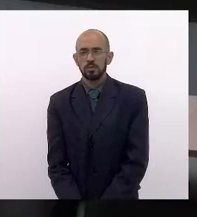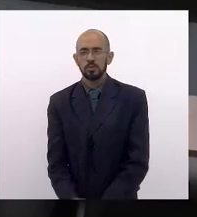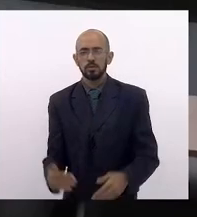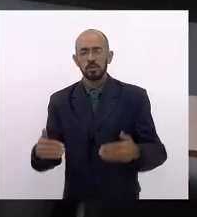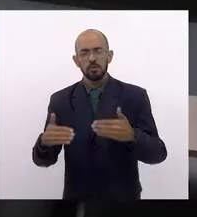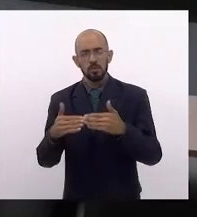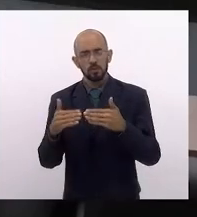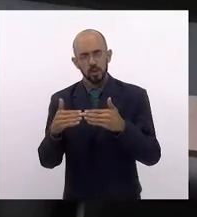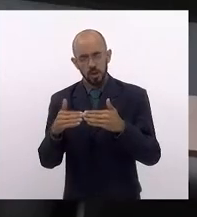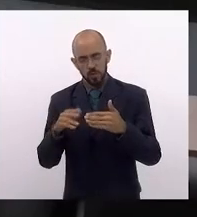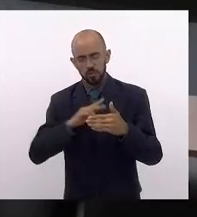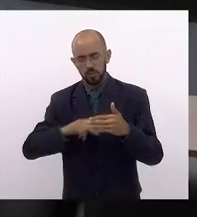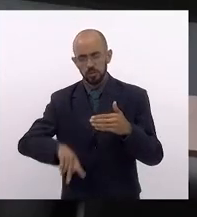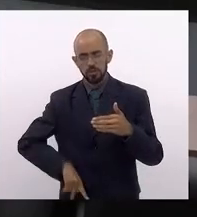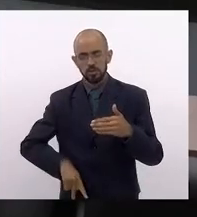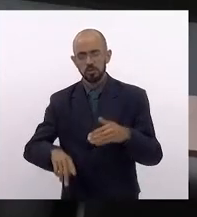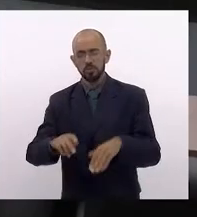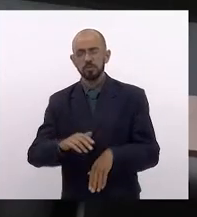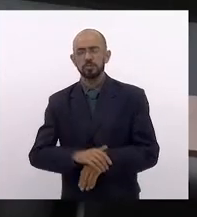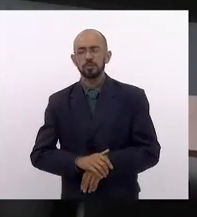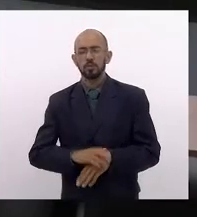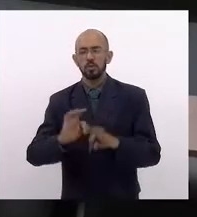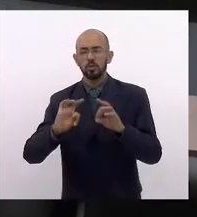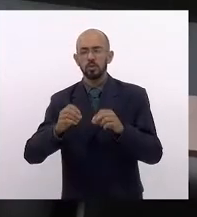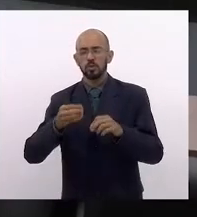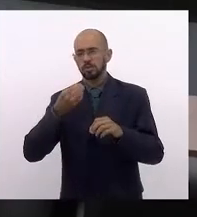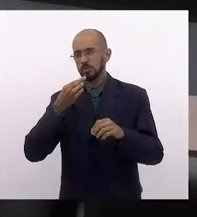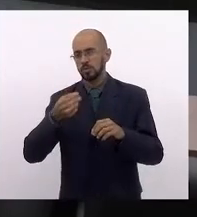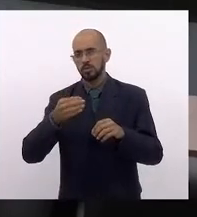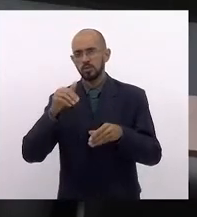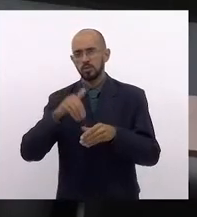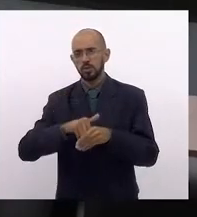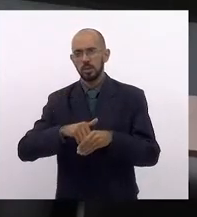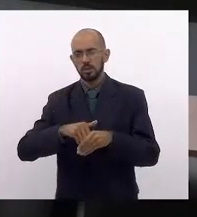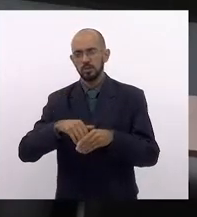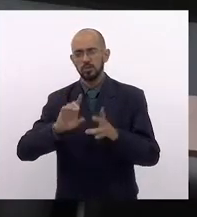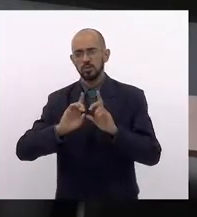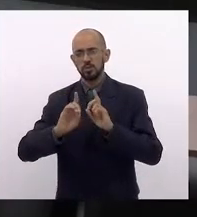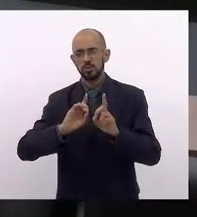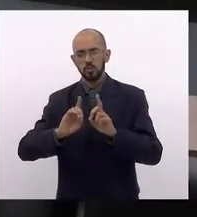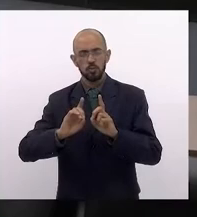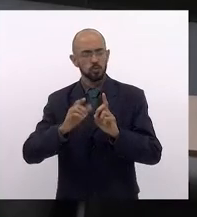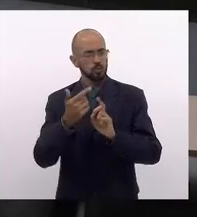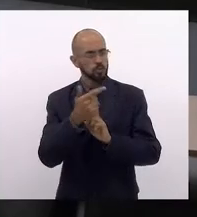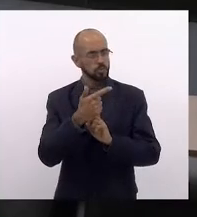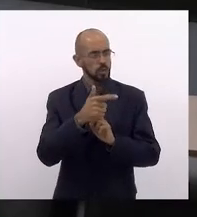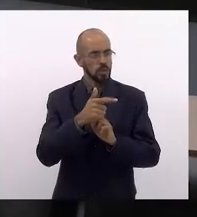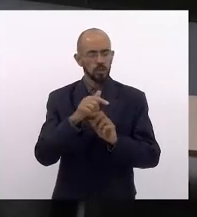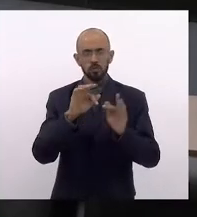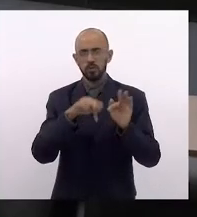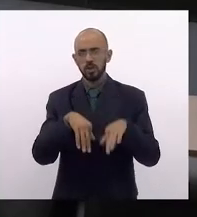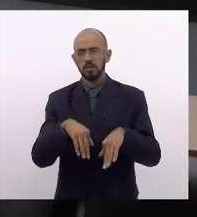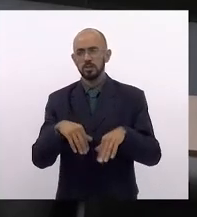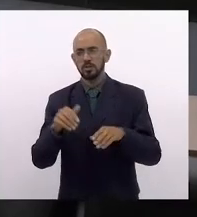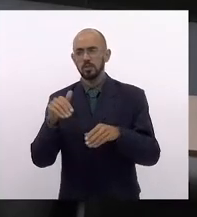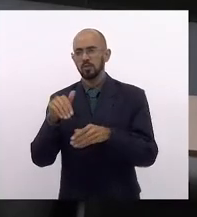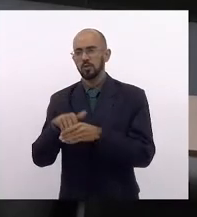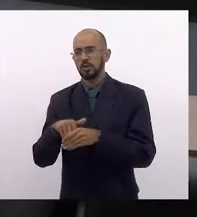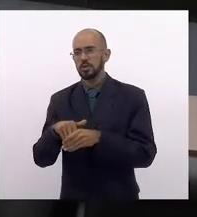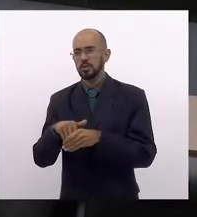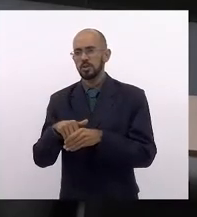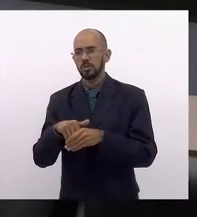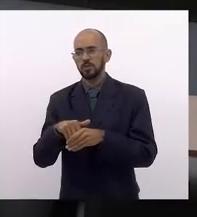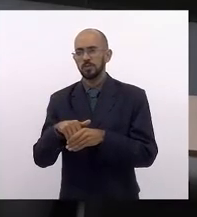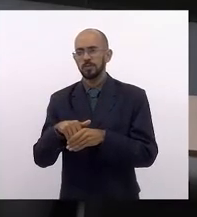parecer favorável Presidente com os pareceres emitidos em discussão na venda que ele discutir encerrada a discussão em